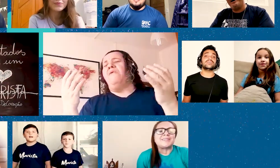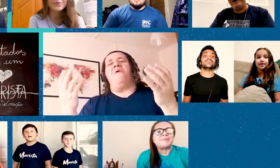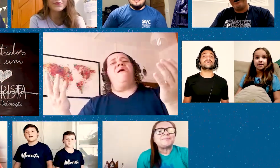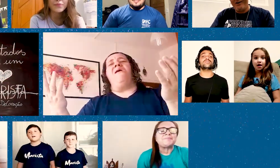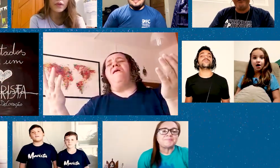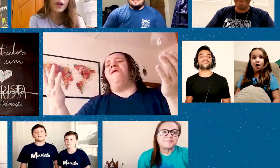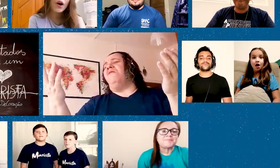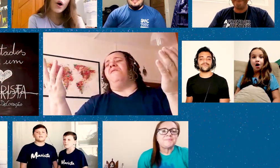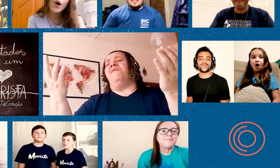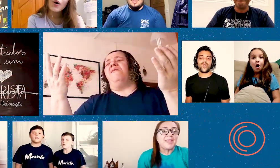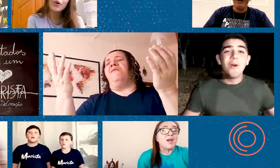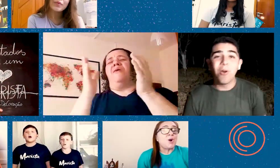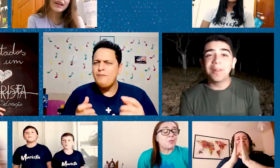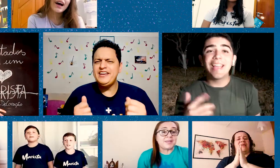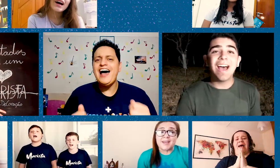campeão.